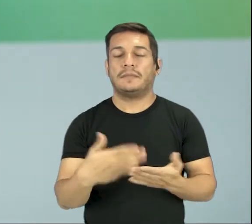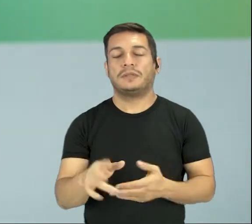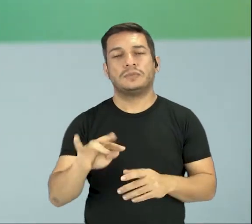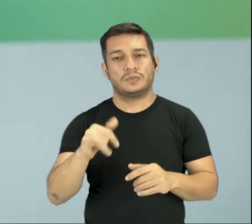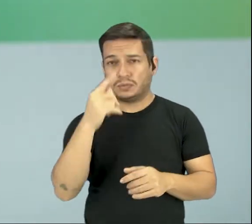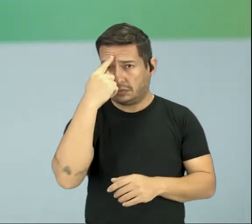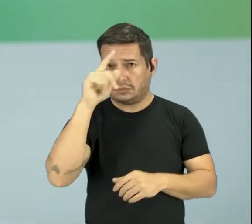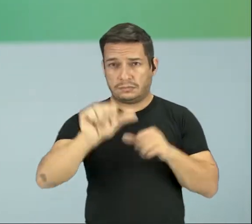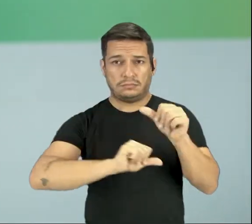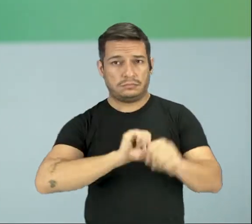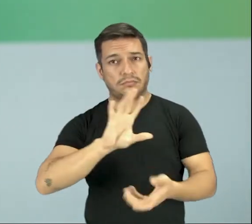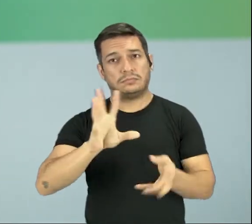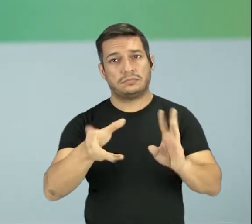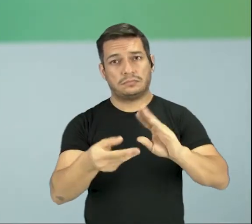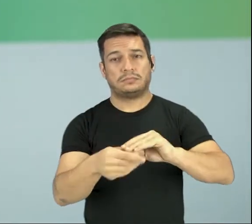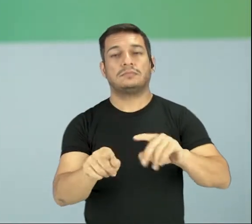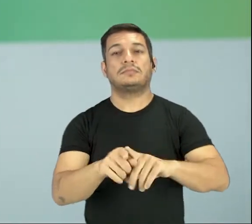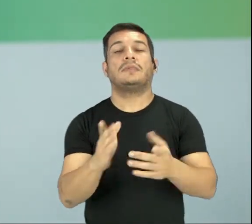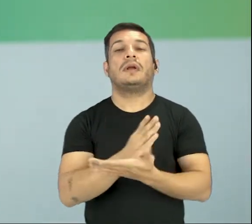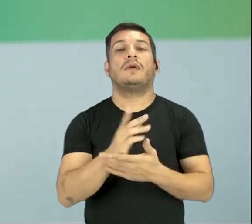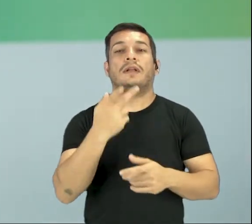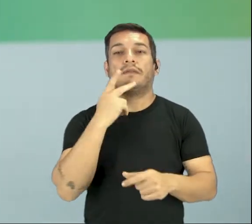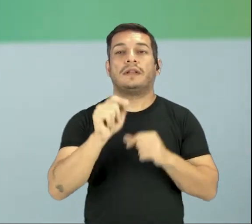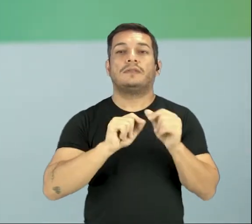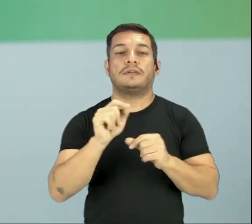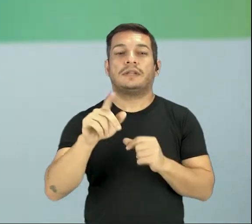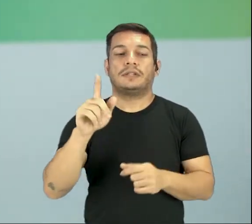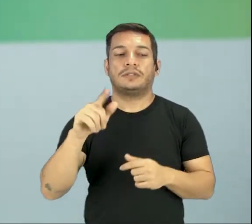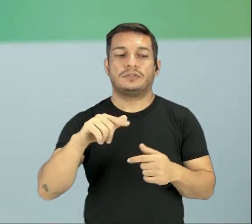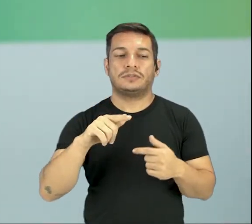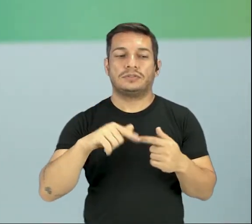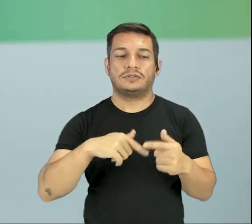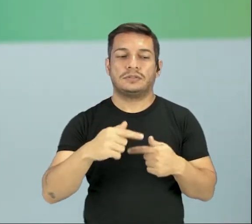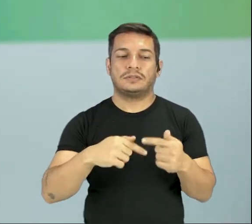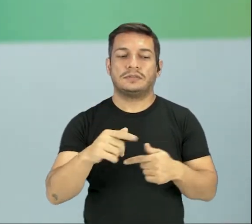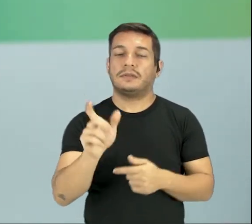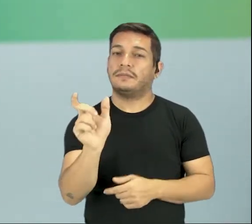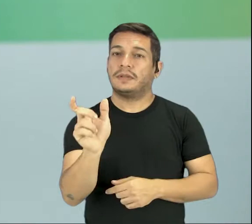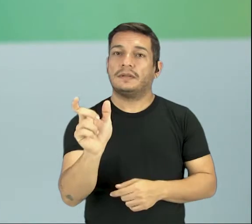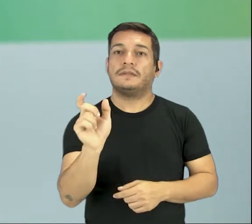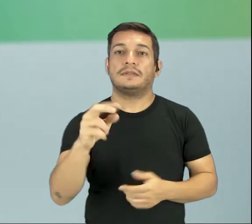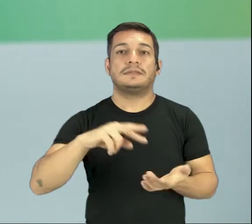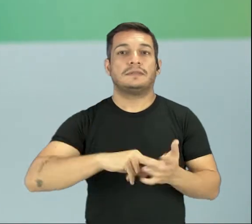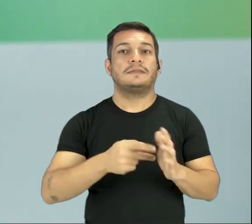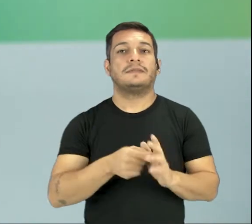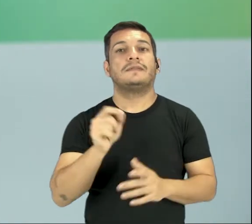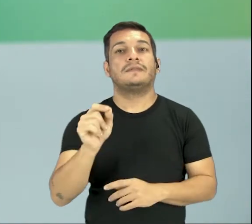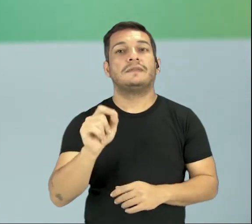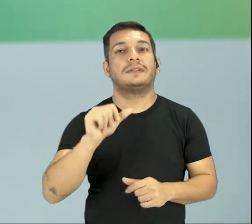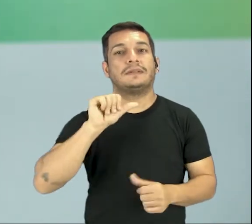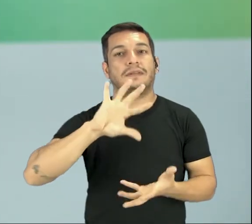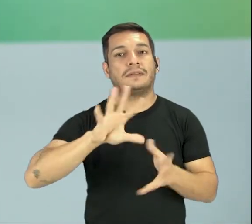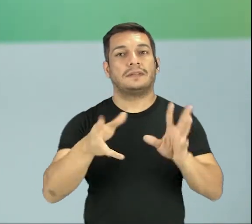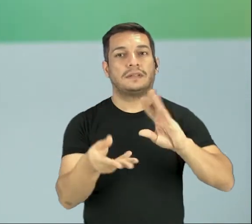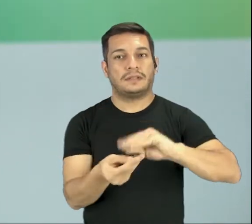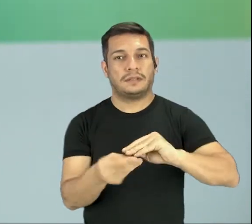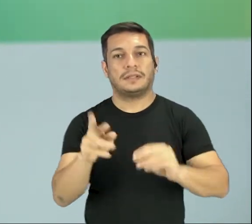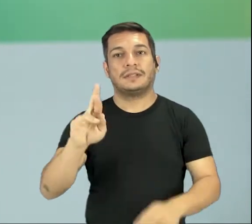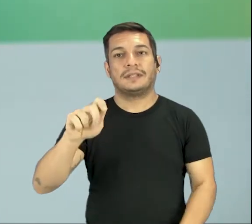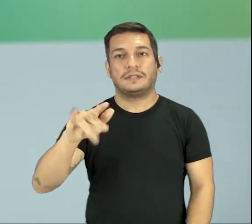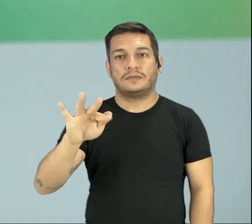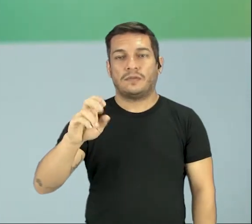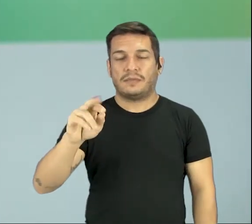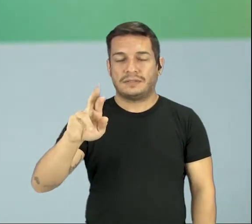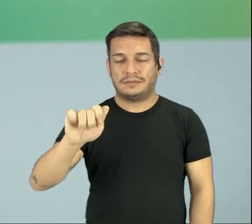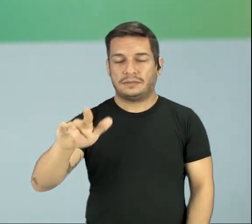Então, algumas vezes a gente fala geração, mas as palavras de fato significa transformação. Inclusive,